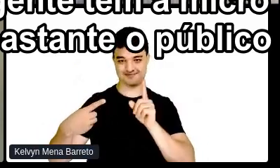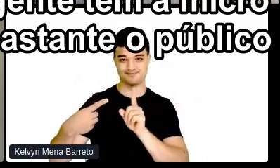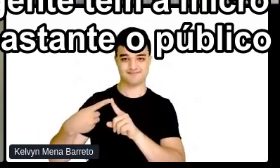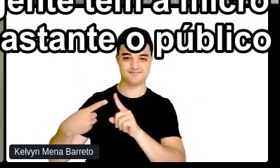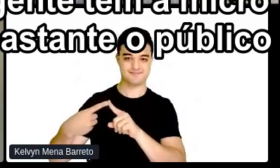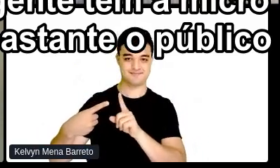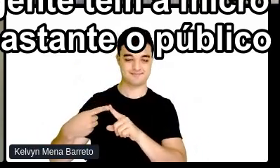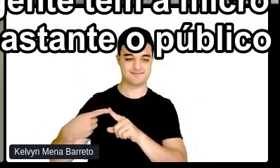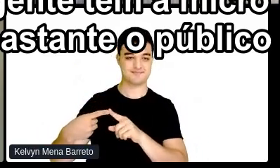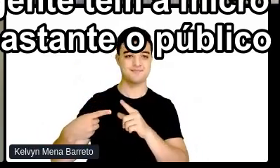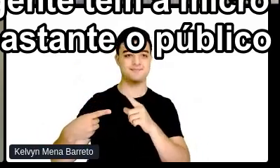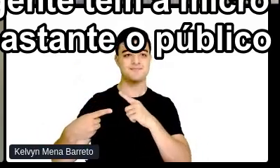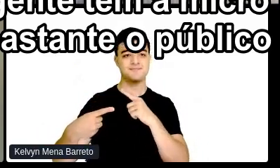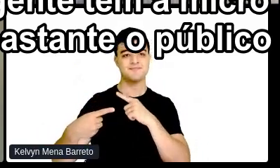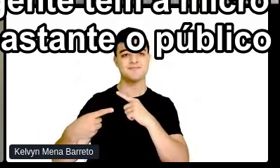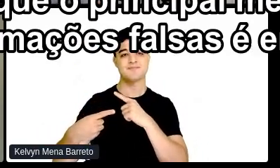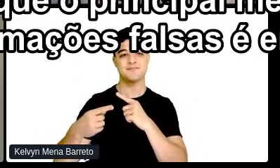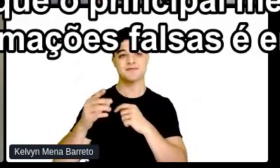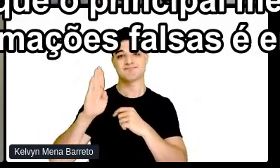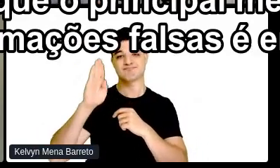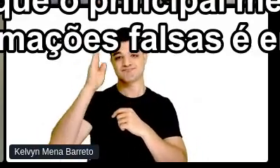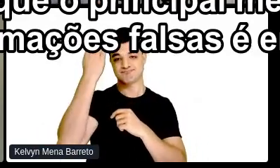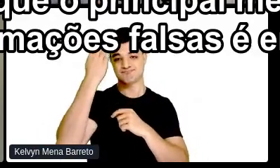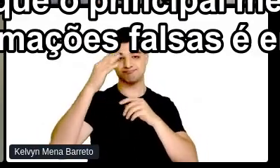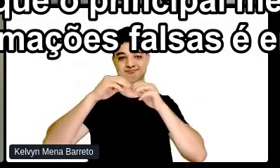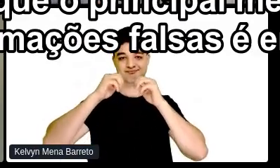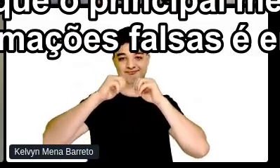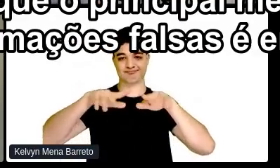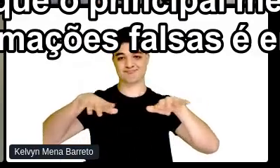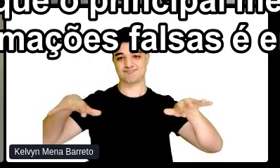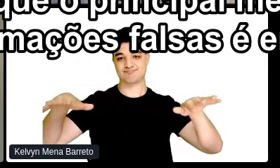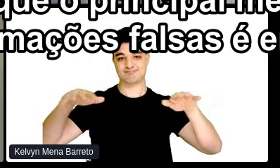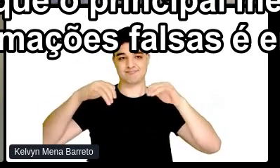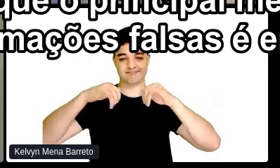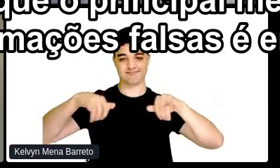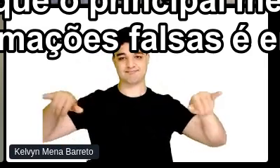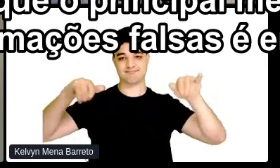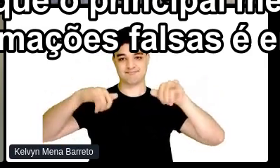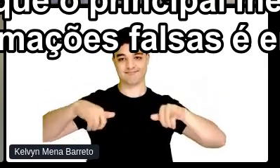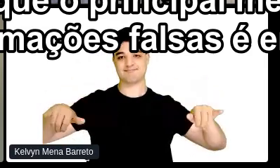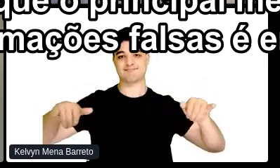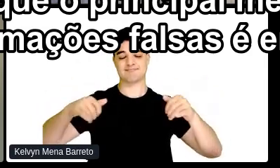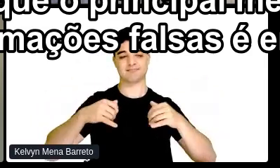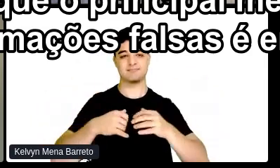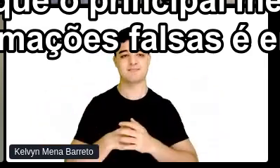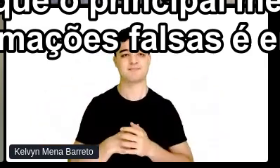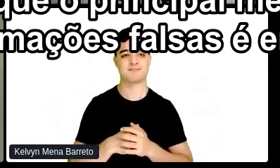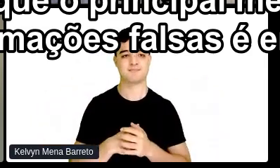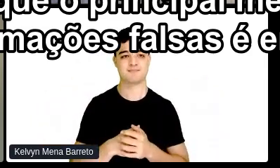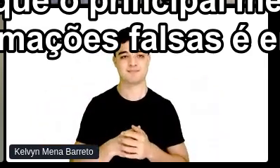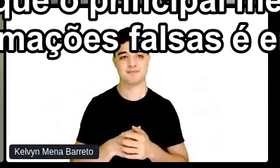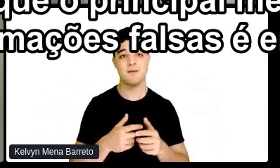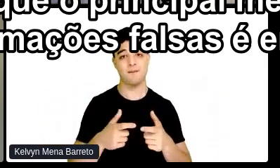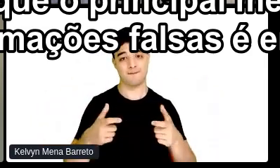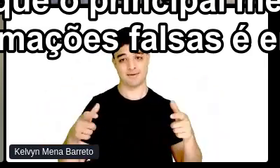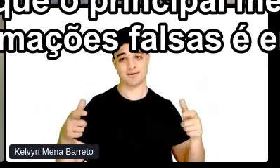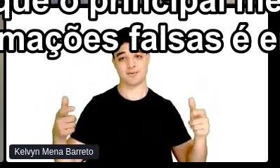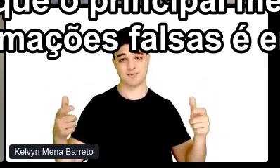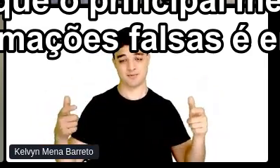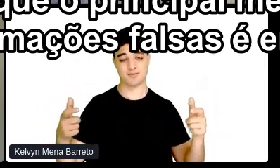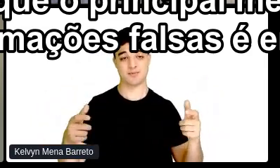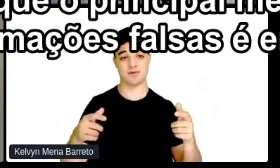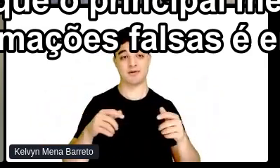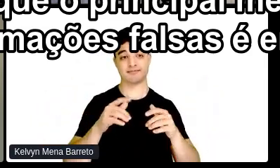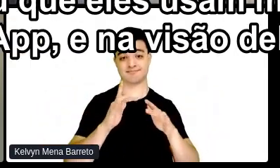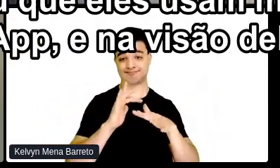plataforma, porque às vezes abrindo esse canal, que eles estão mais familiarizados, eles se sentem mais incluídos no processo, e também